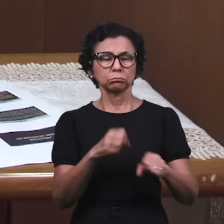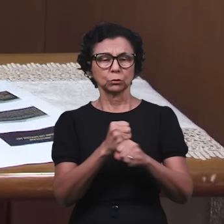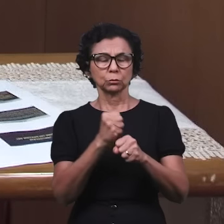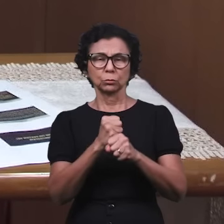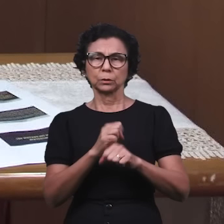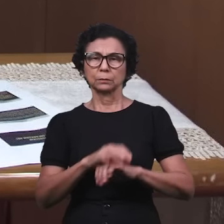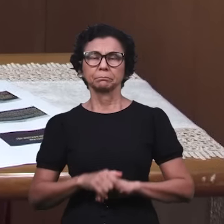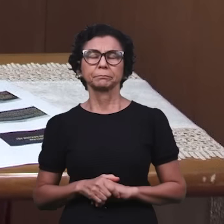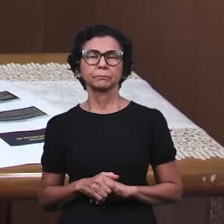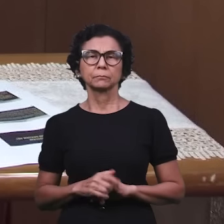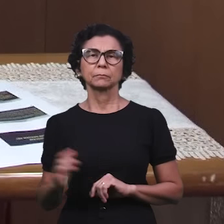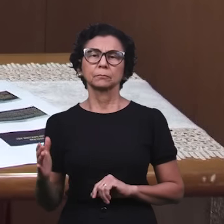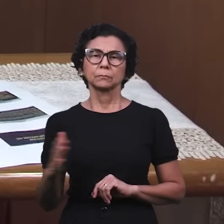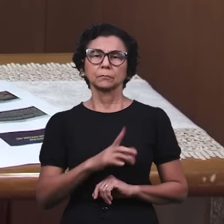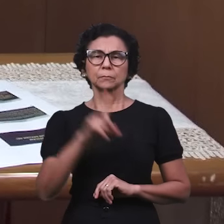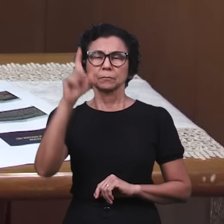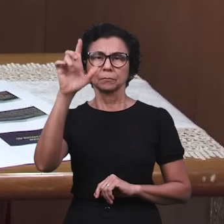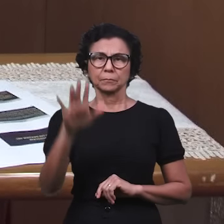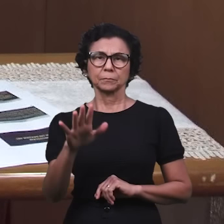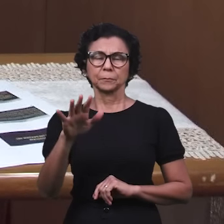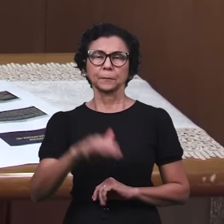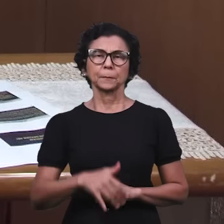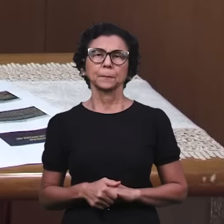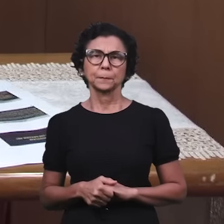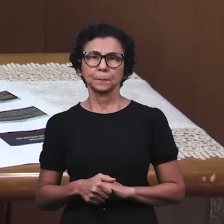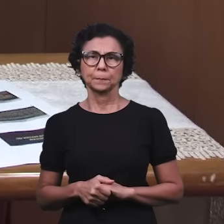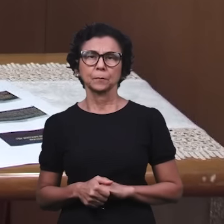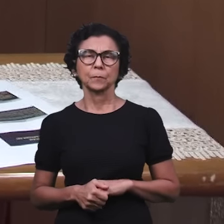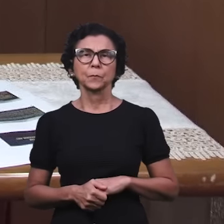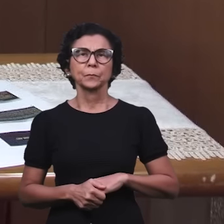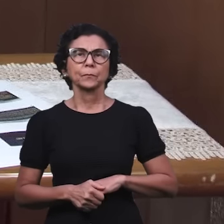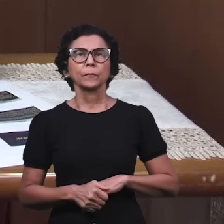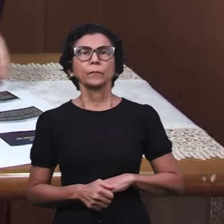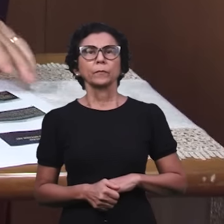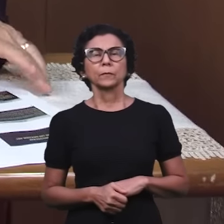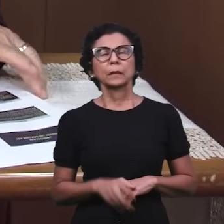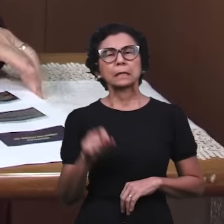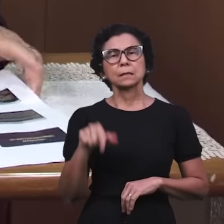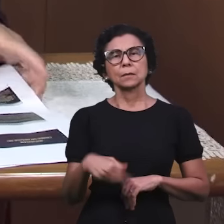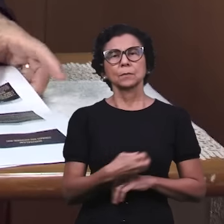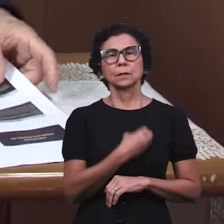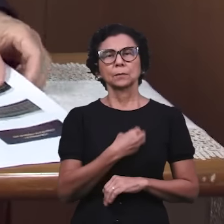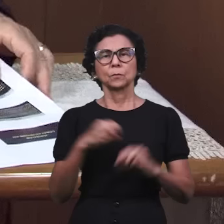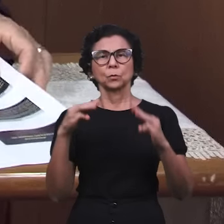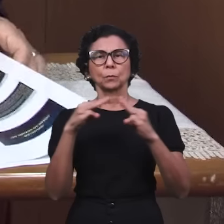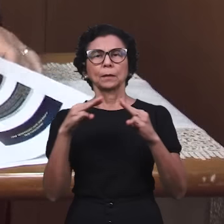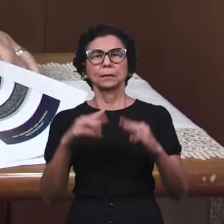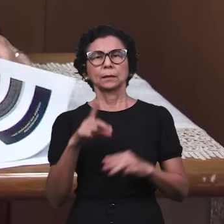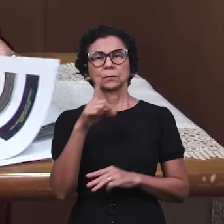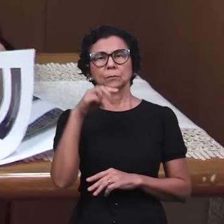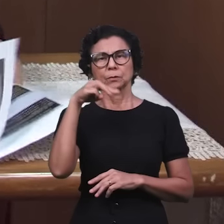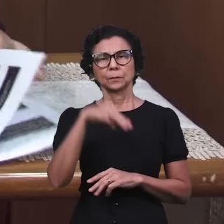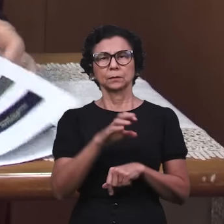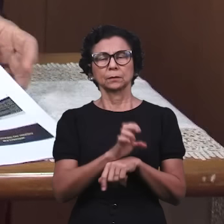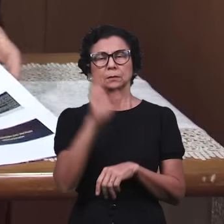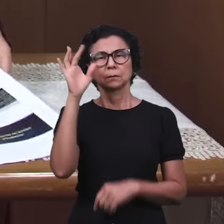abençoe com a sua palavra, com a sua ministração. Nós estamos gravando aqui do Manaim, do Espírito